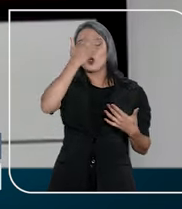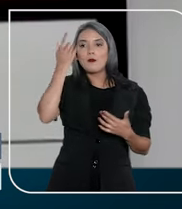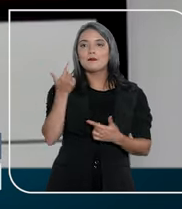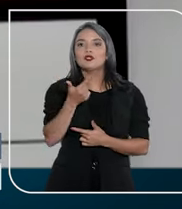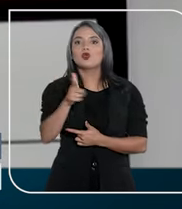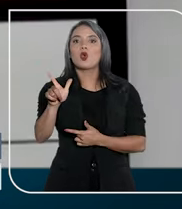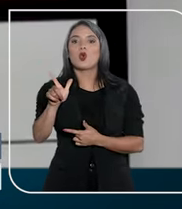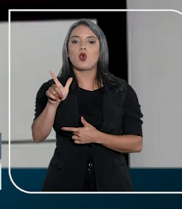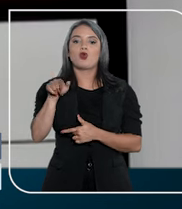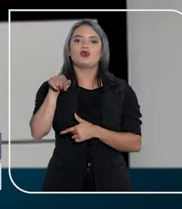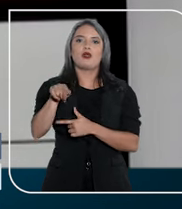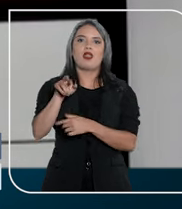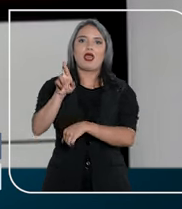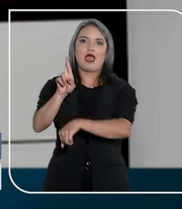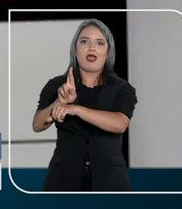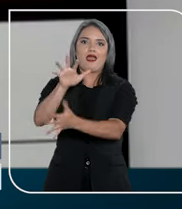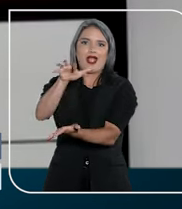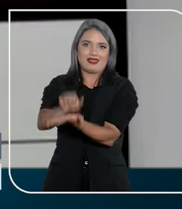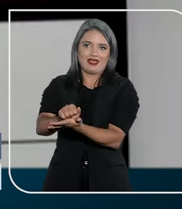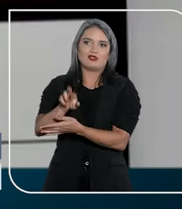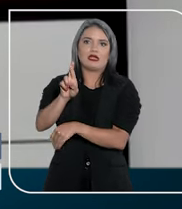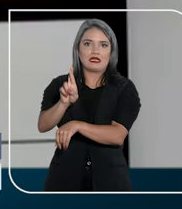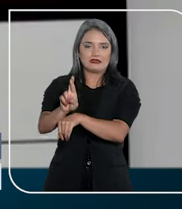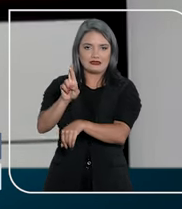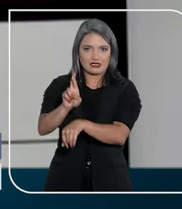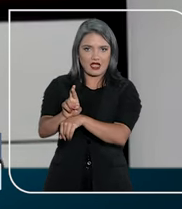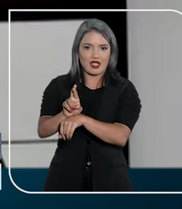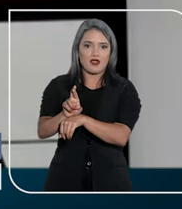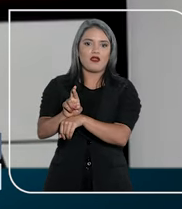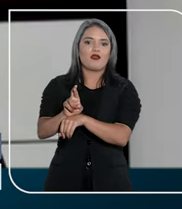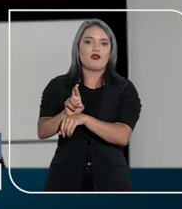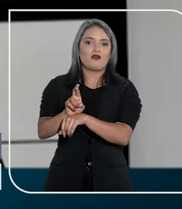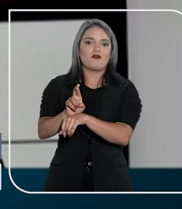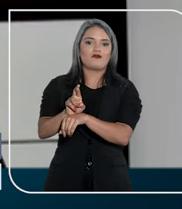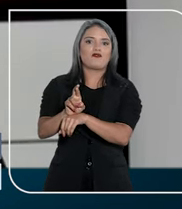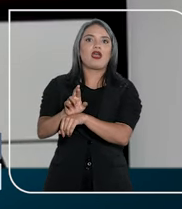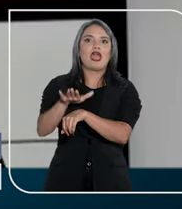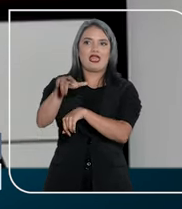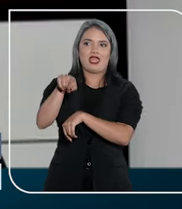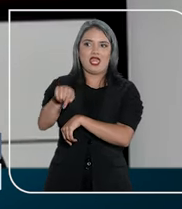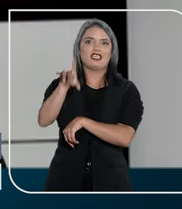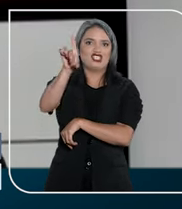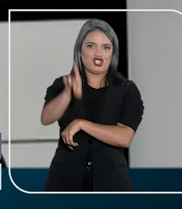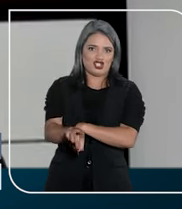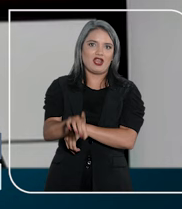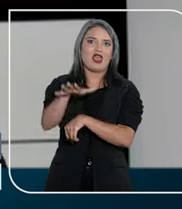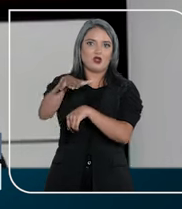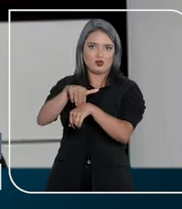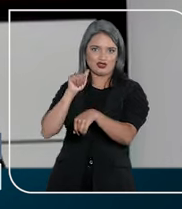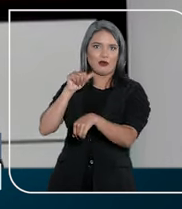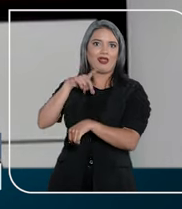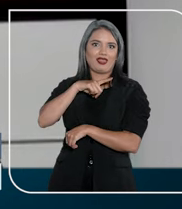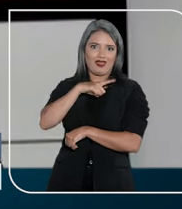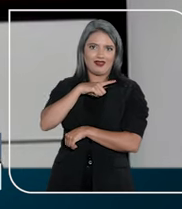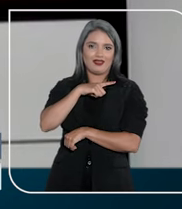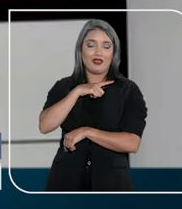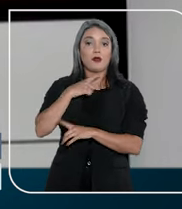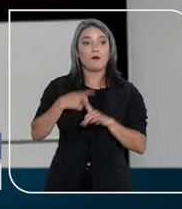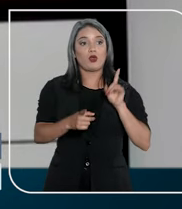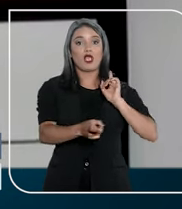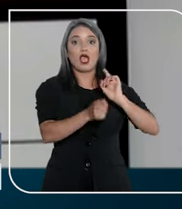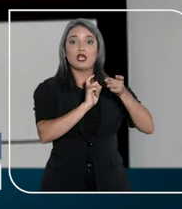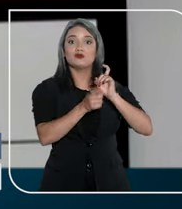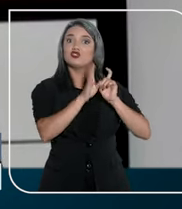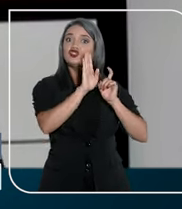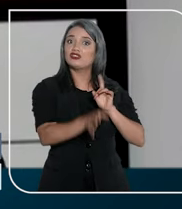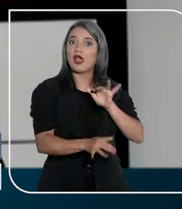outros 5 que estão no cadastro de reservas, eles passam a ter o direito. Por quê? Porque a administração